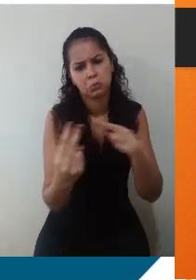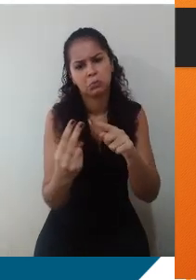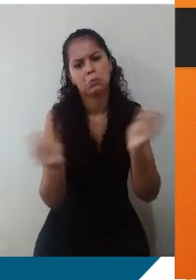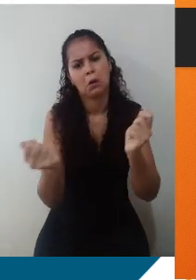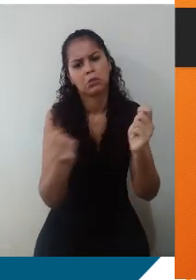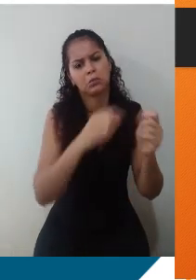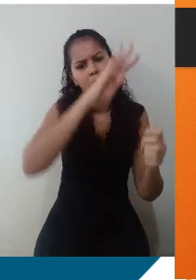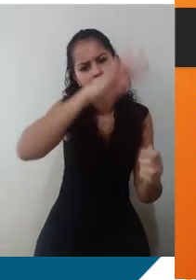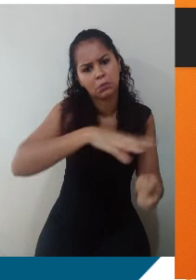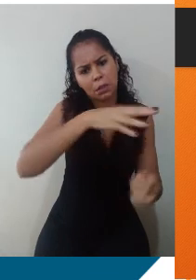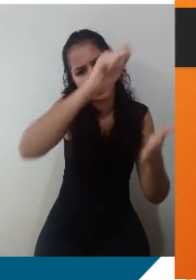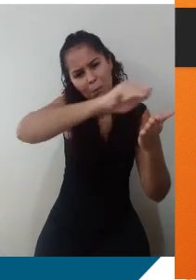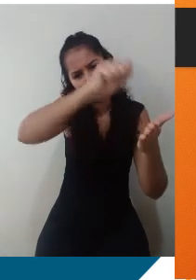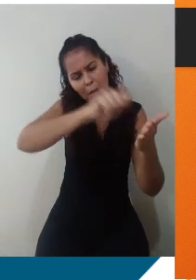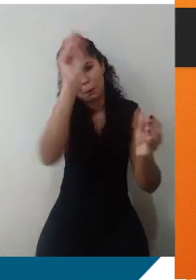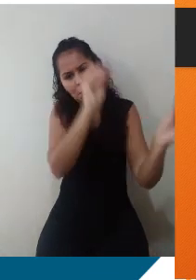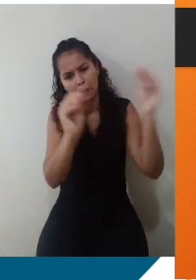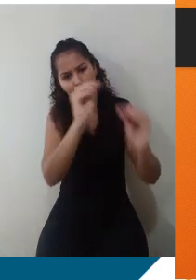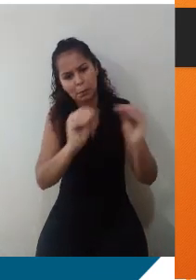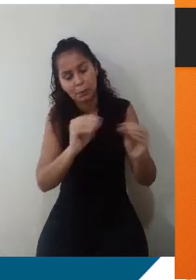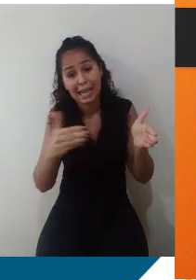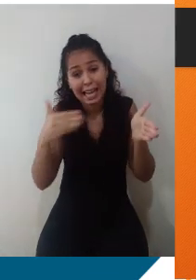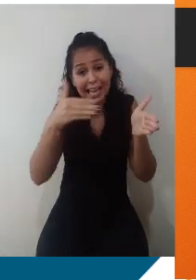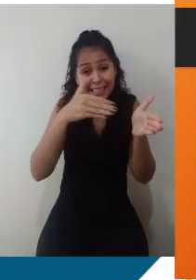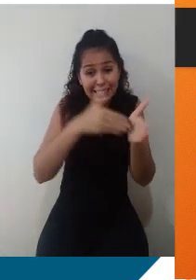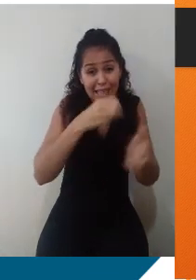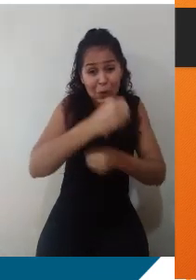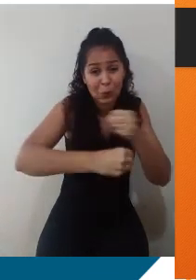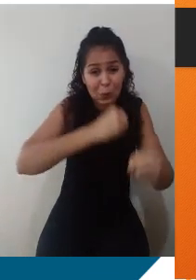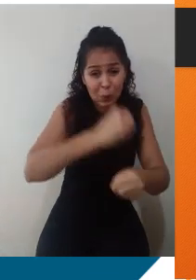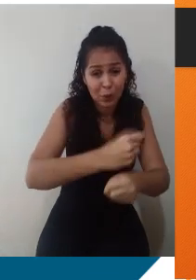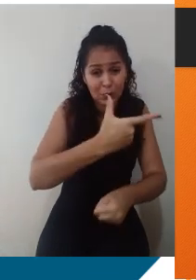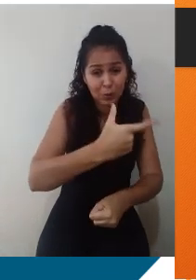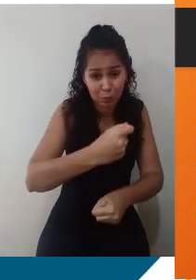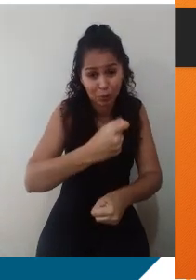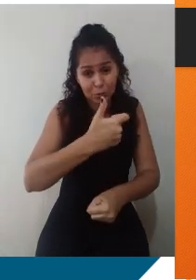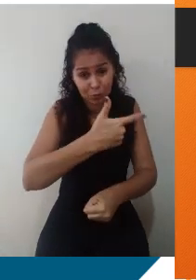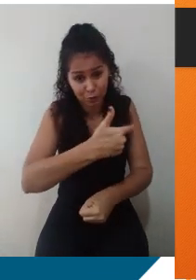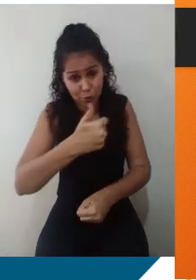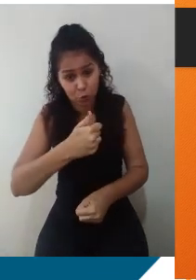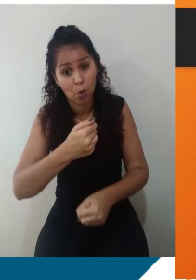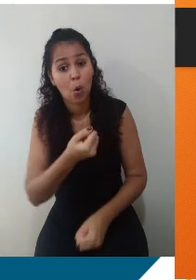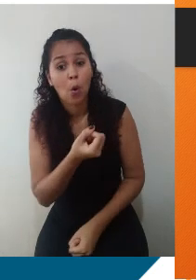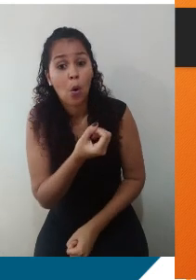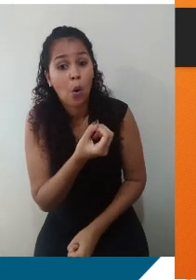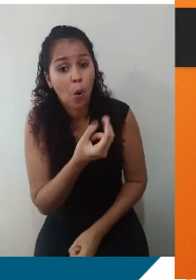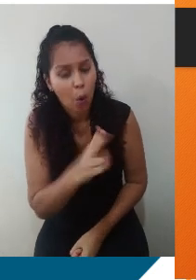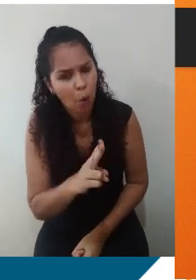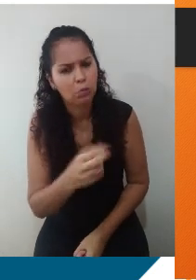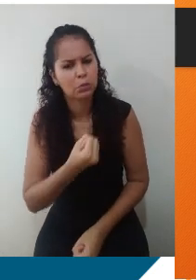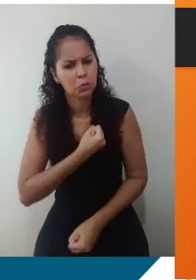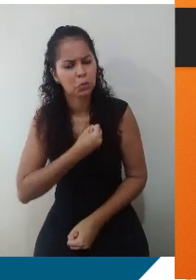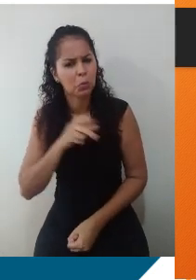escrevemos a tabela inteira até 2021 e depois efetuamos a soma dos 10 resultados, ou, como esses